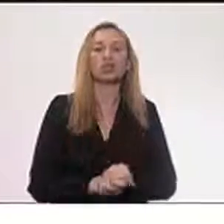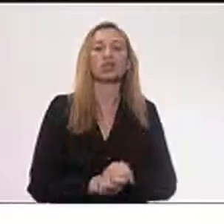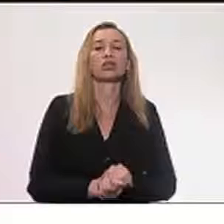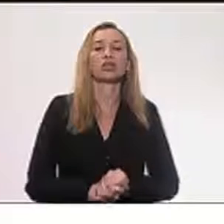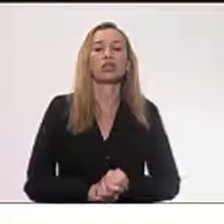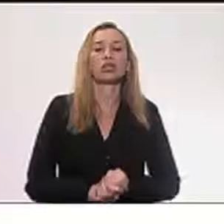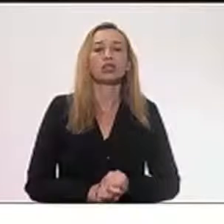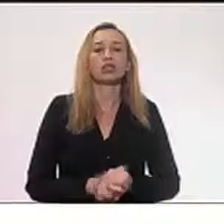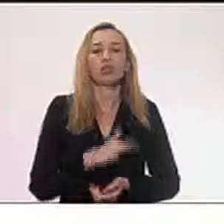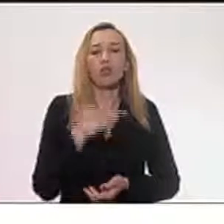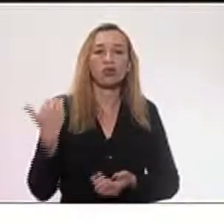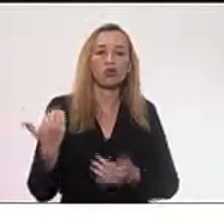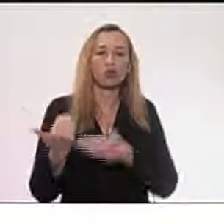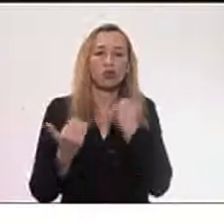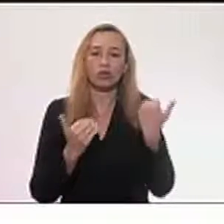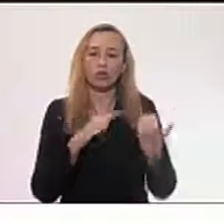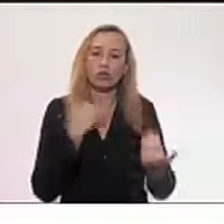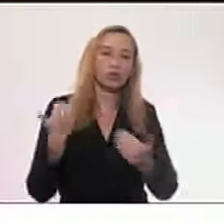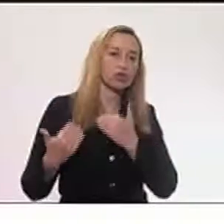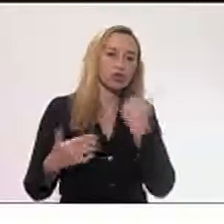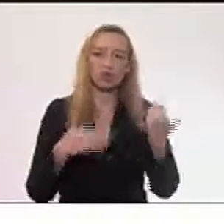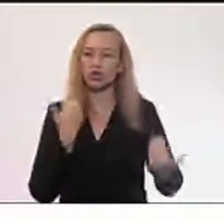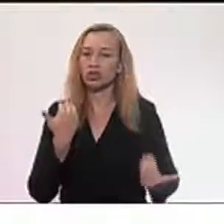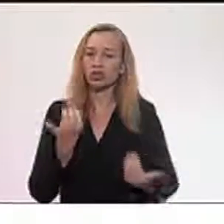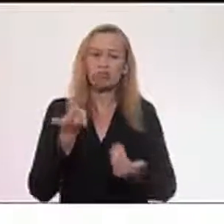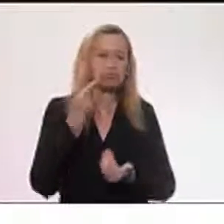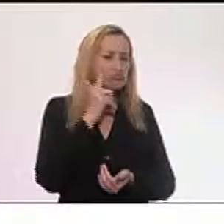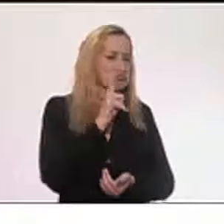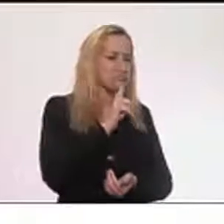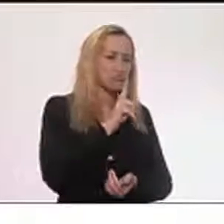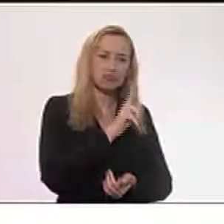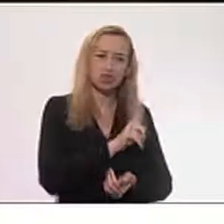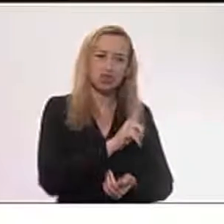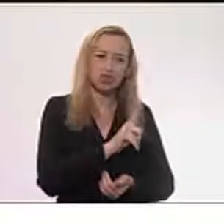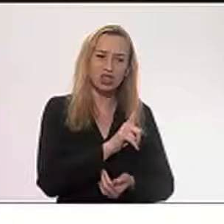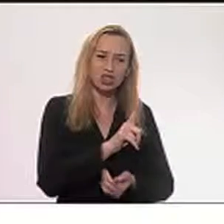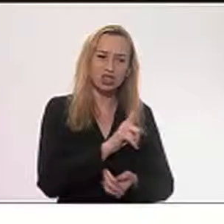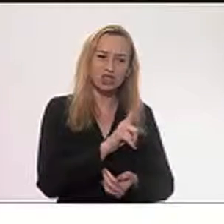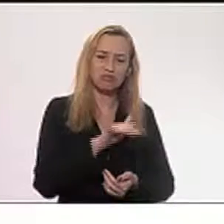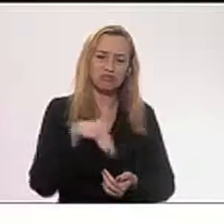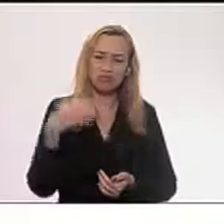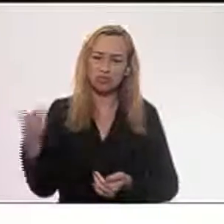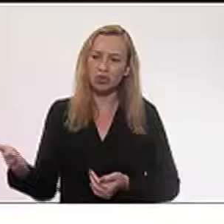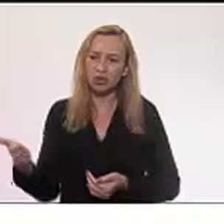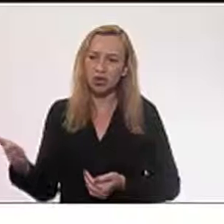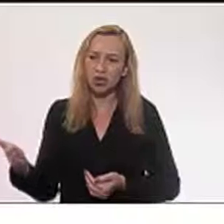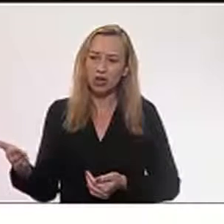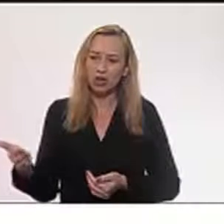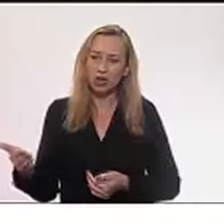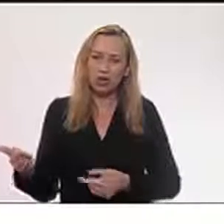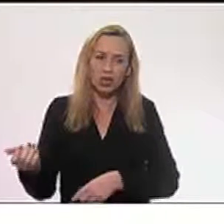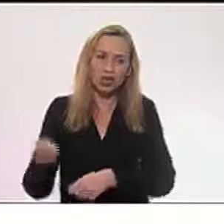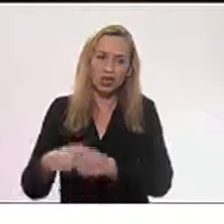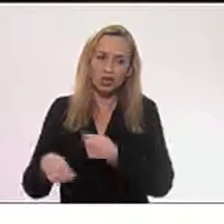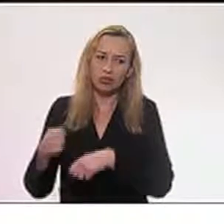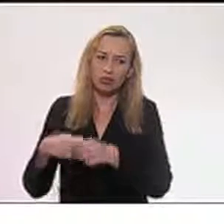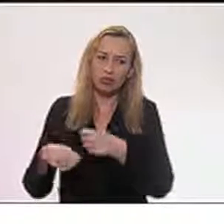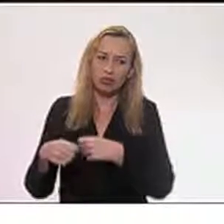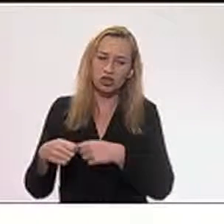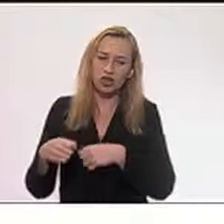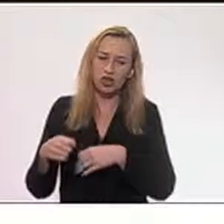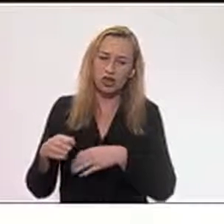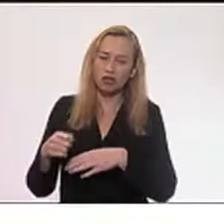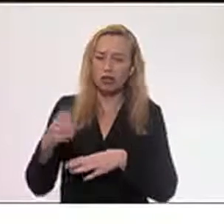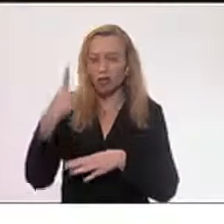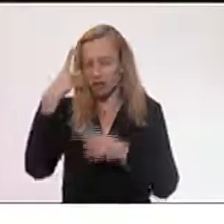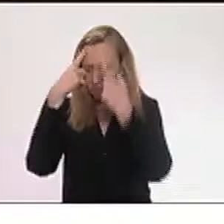produzindo mortes, sem conseguir, por um lado, conter a espiral de violência e,